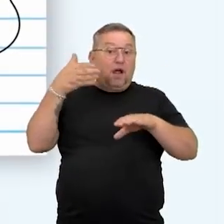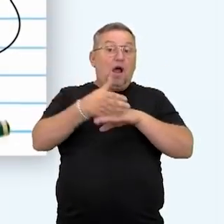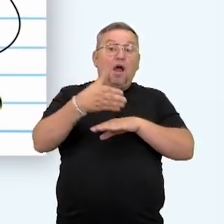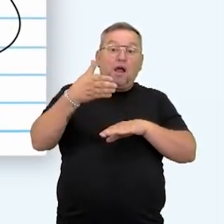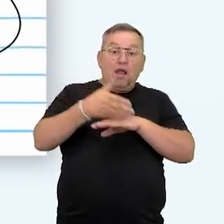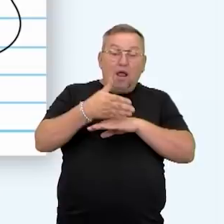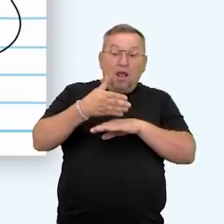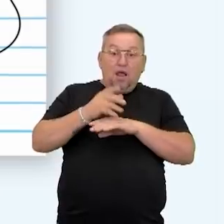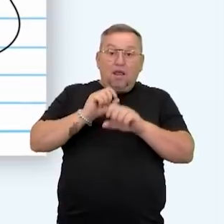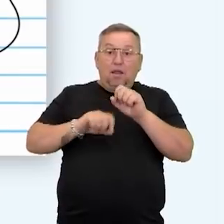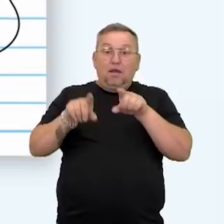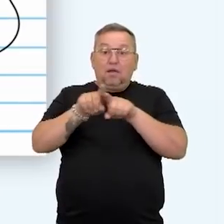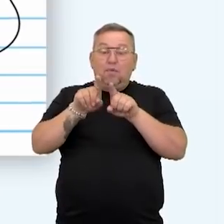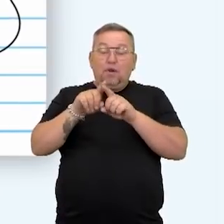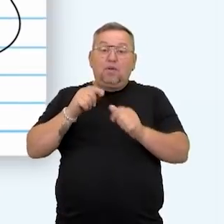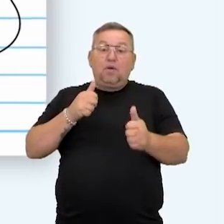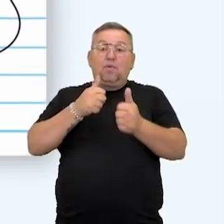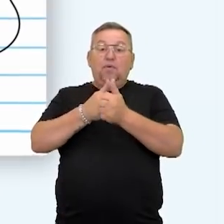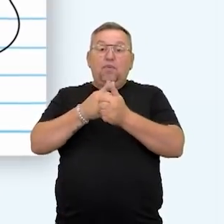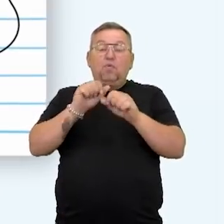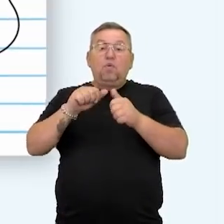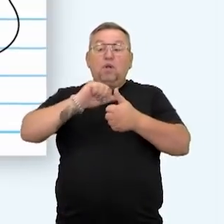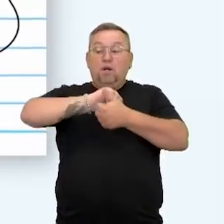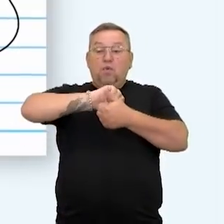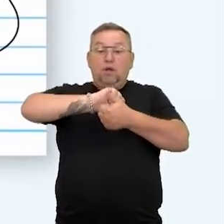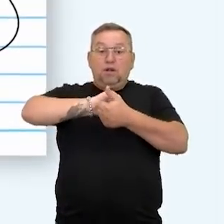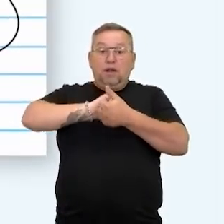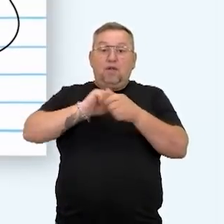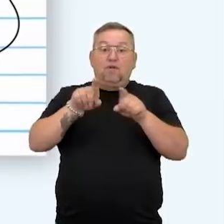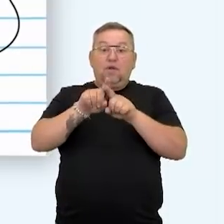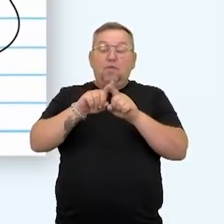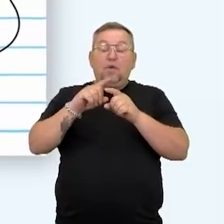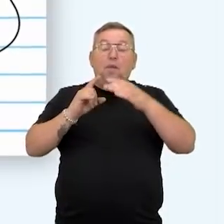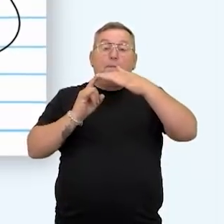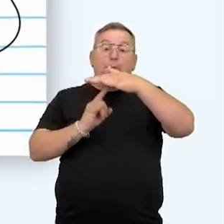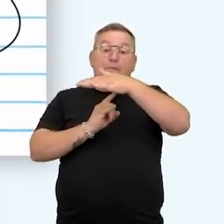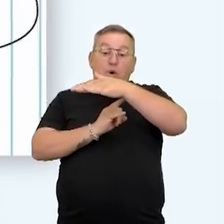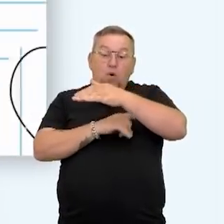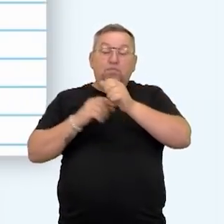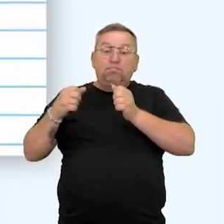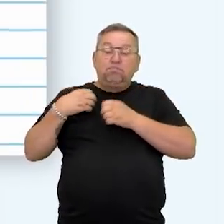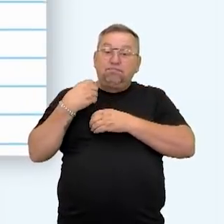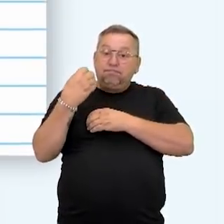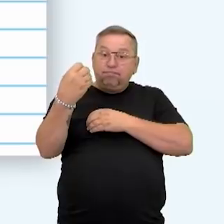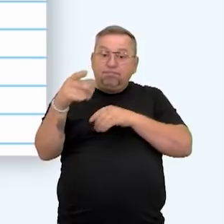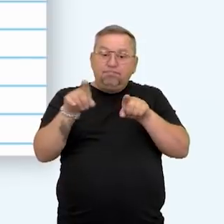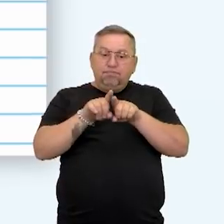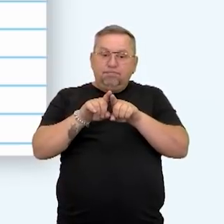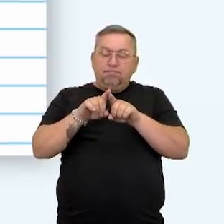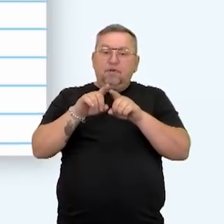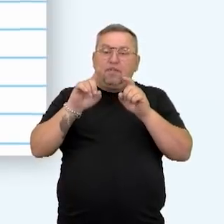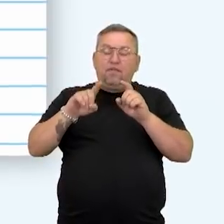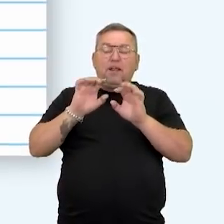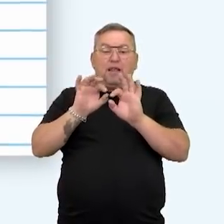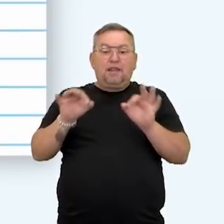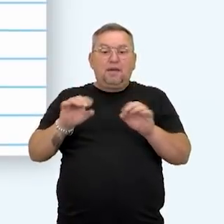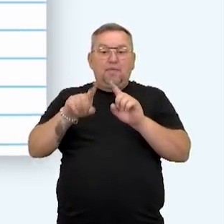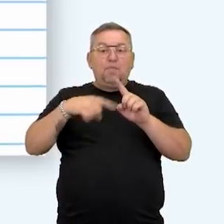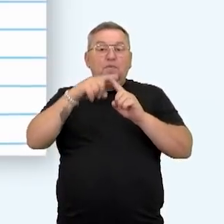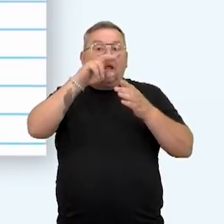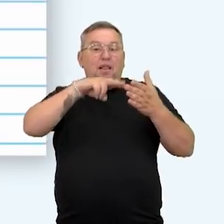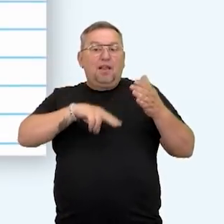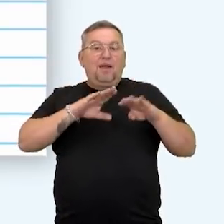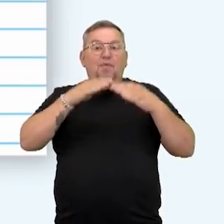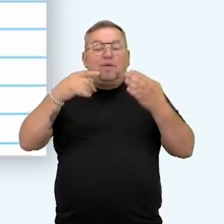acesso, que inclui tanto a proximidade quanto a qualidade das rodovias, pontes e etc. O conceito é simples e fica mais fácil de entender